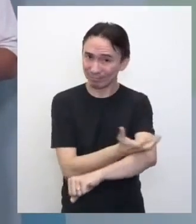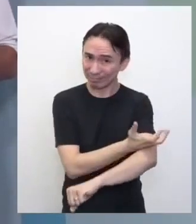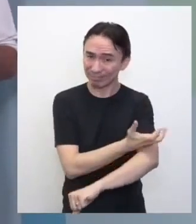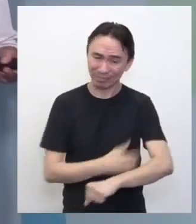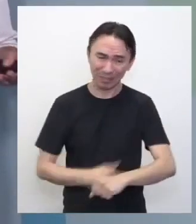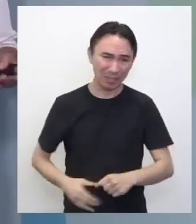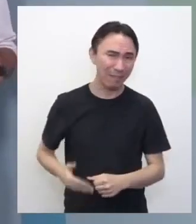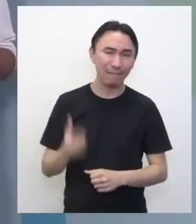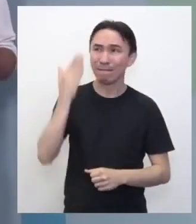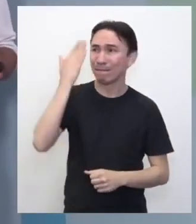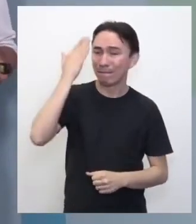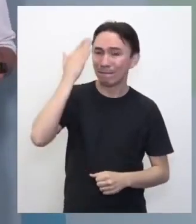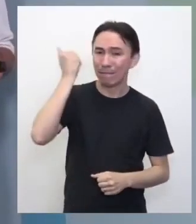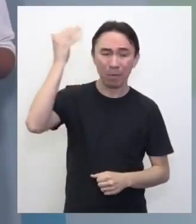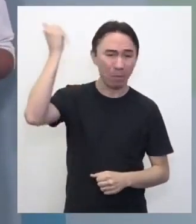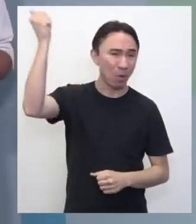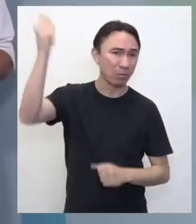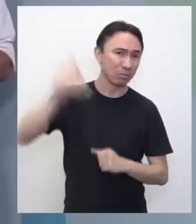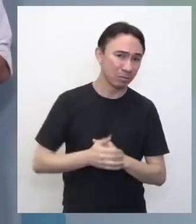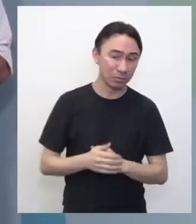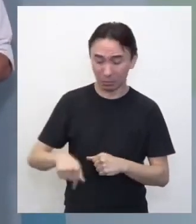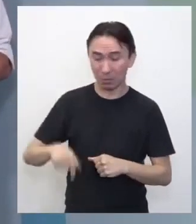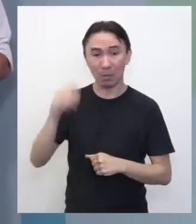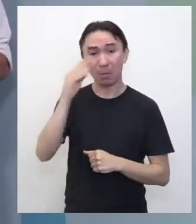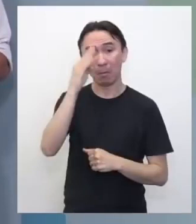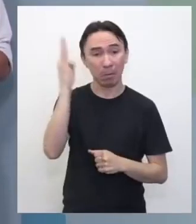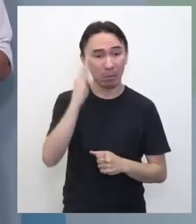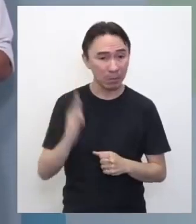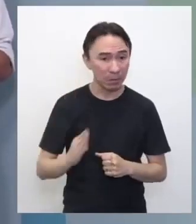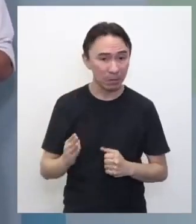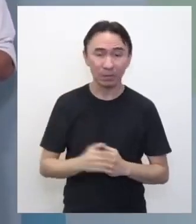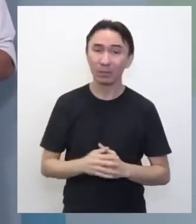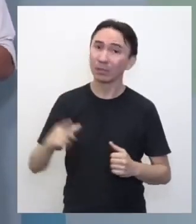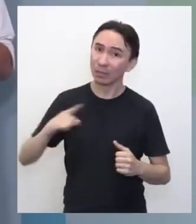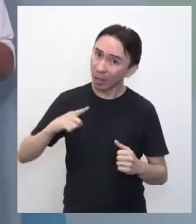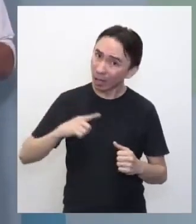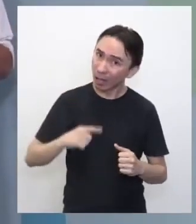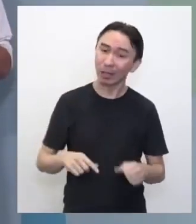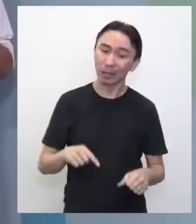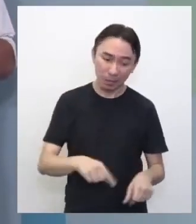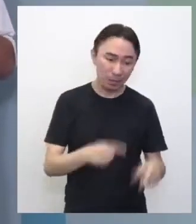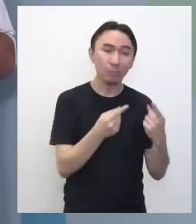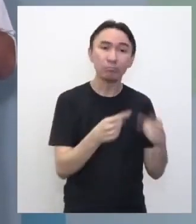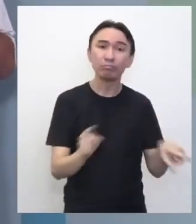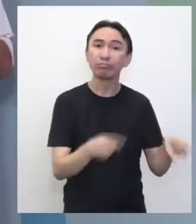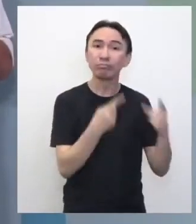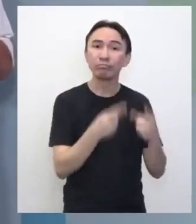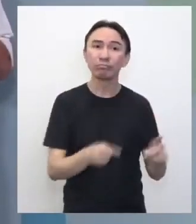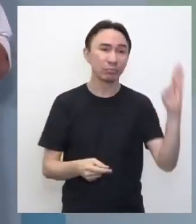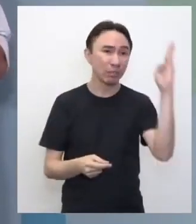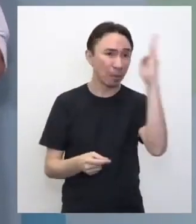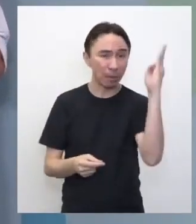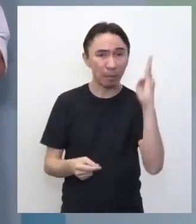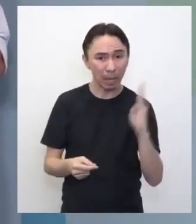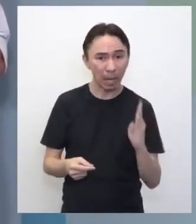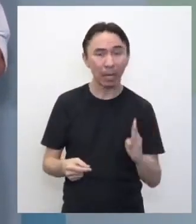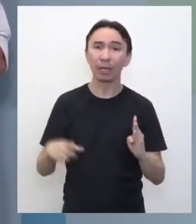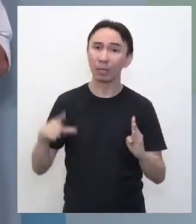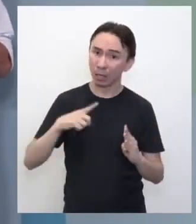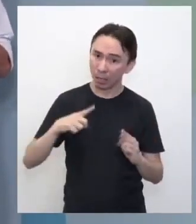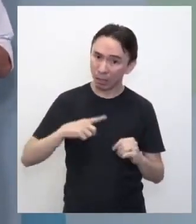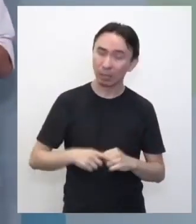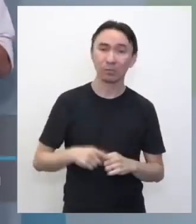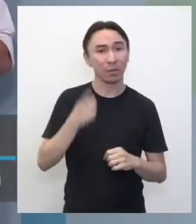literatura mundial, do Brasil, com certeza, está no nosso hino, né? O hino nacional brasileiro cita, entre aspas, procura no verso do